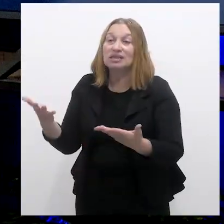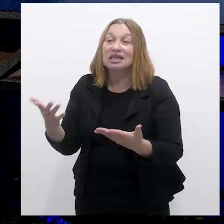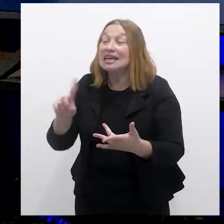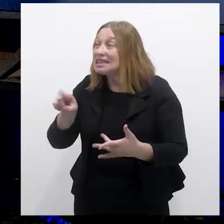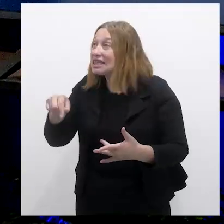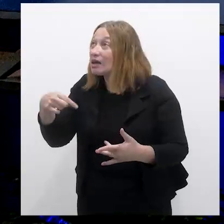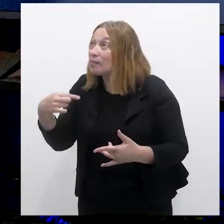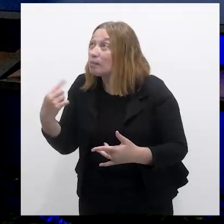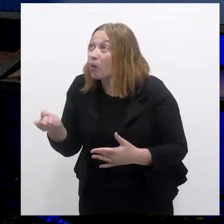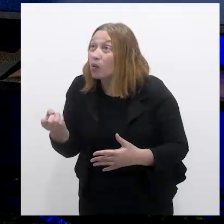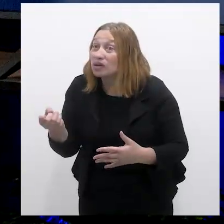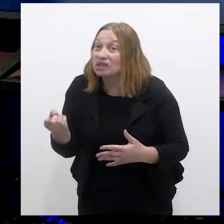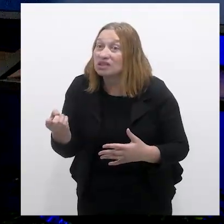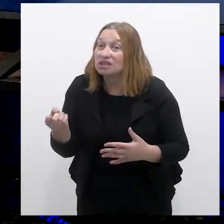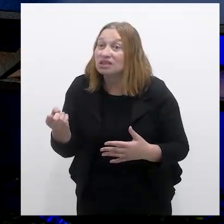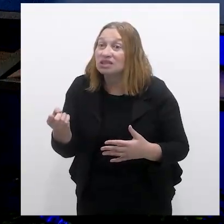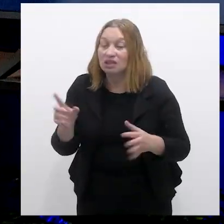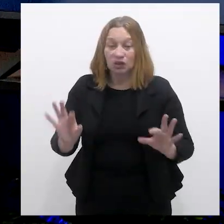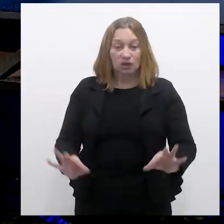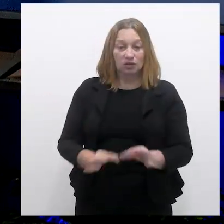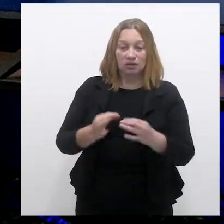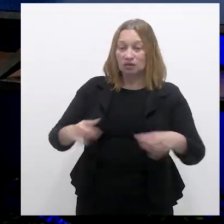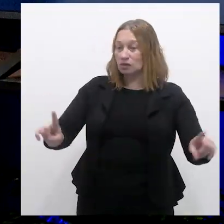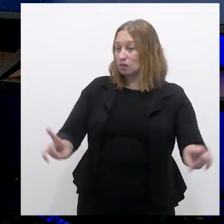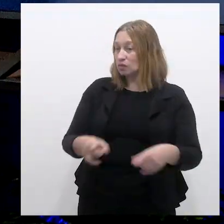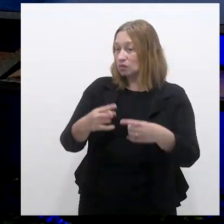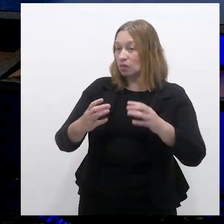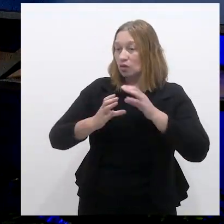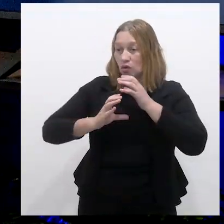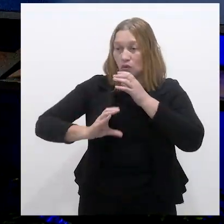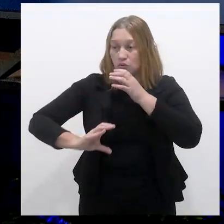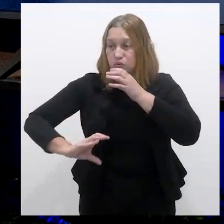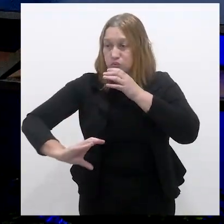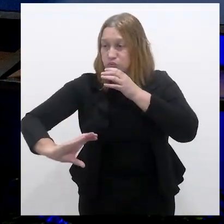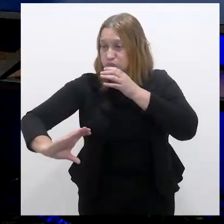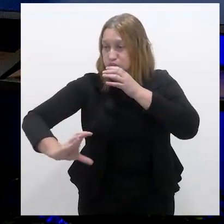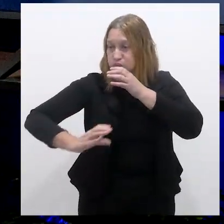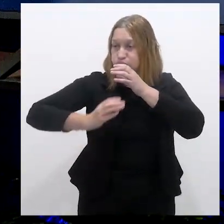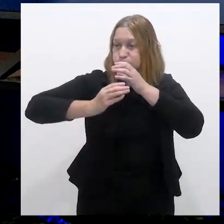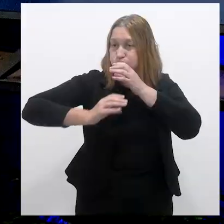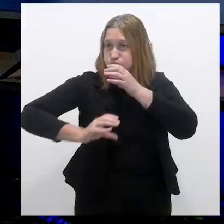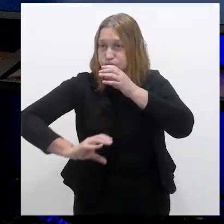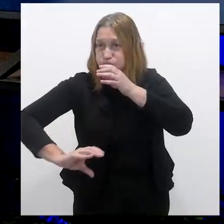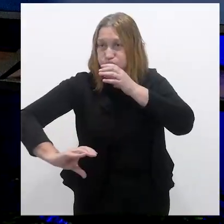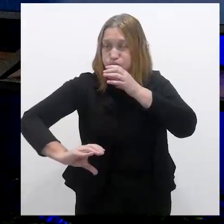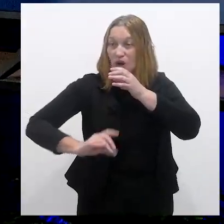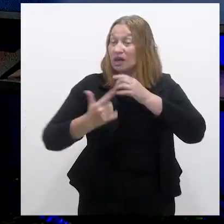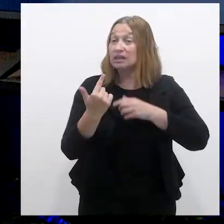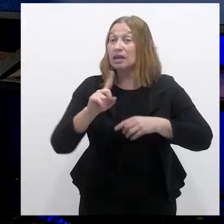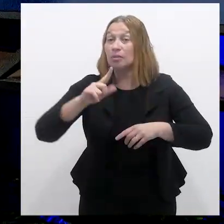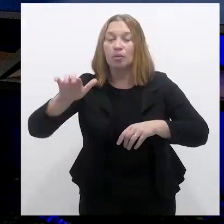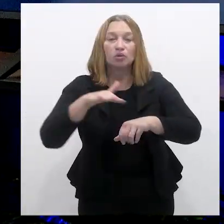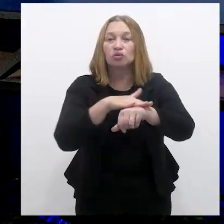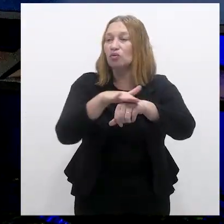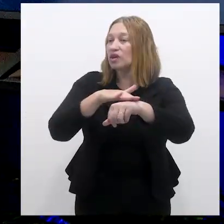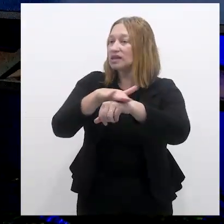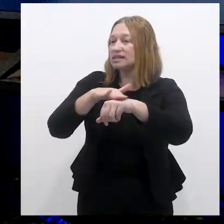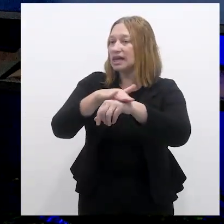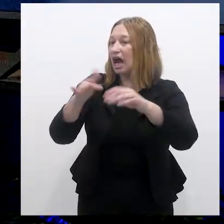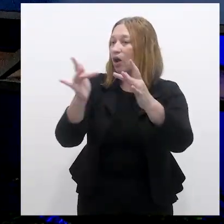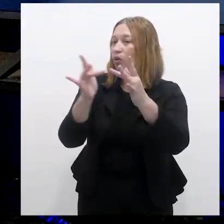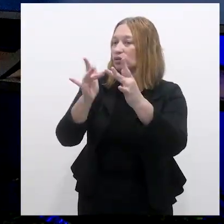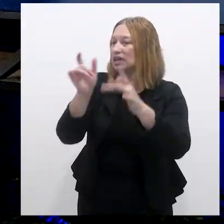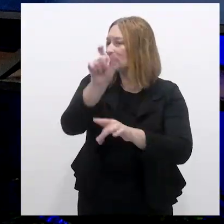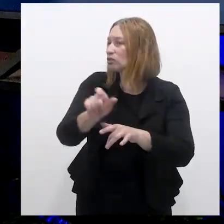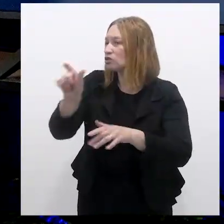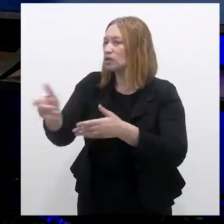elas se... depois vários músicos ali da banda local começaram a ter contato com os